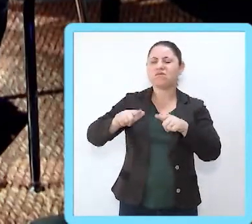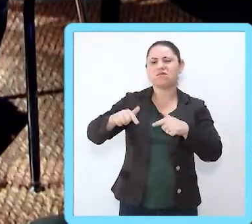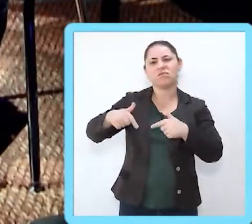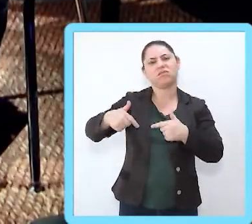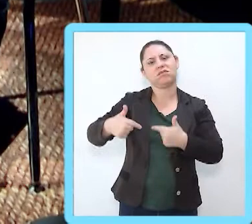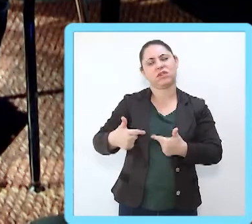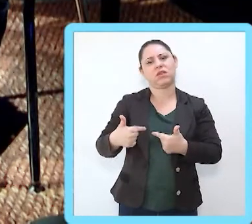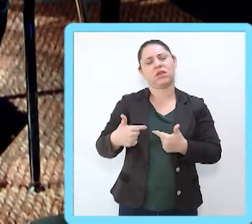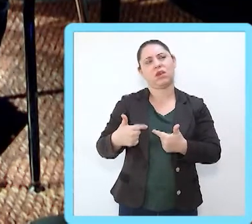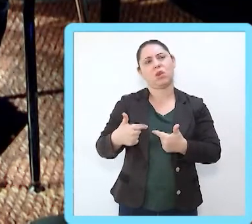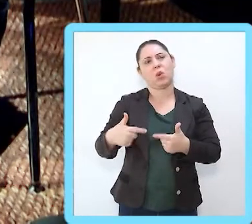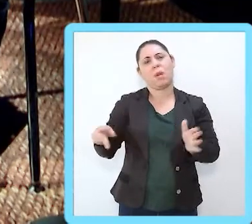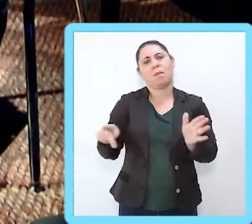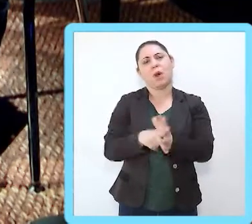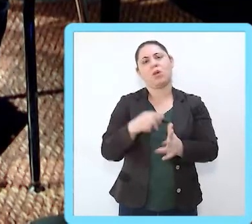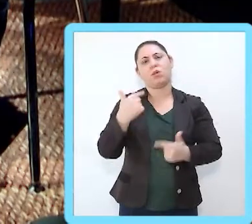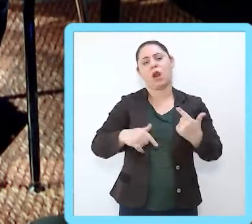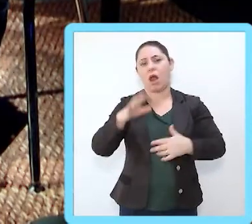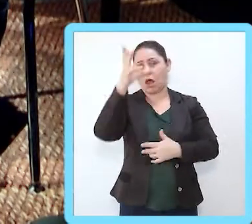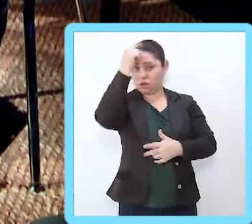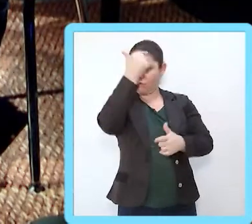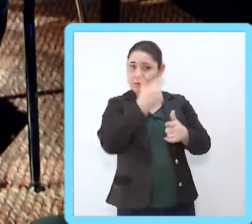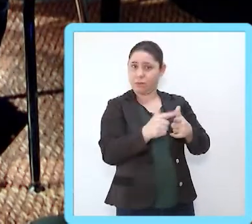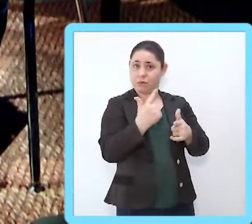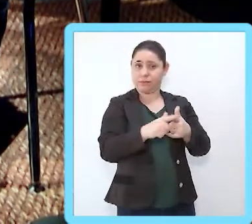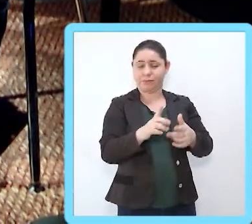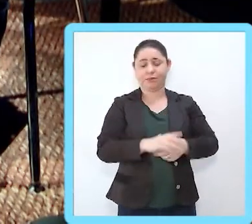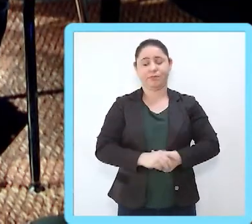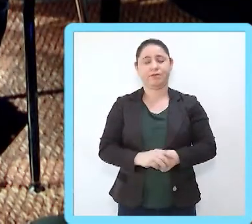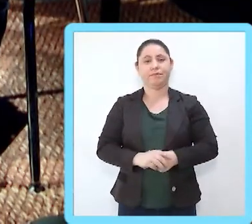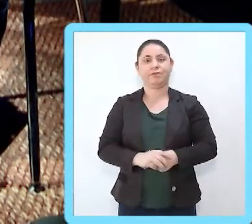uma luta assim, de caráter político para resolver esse